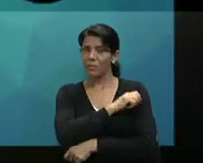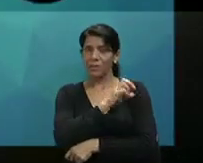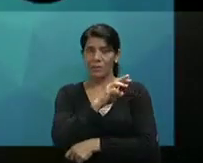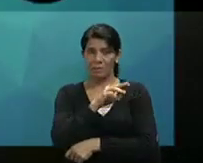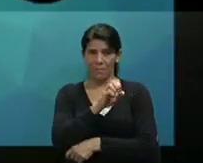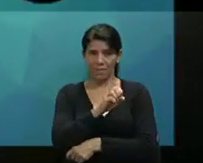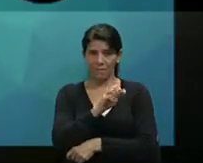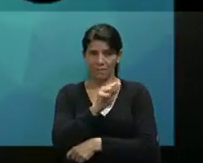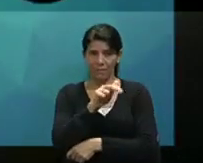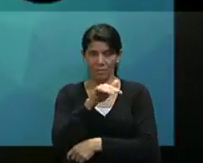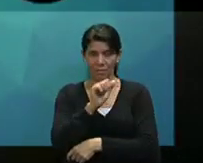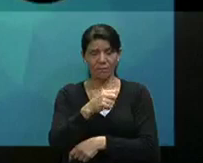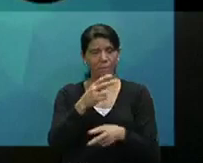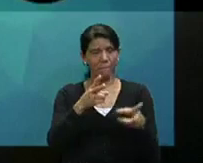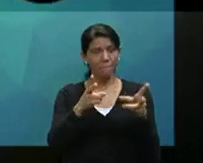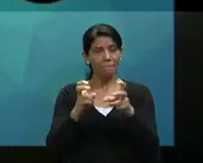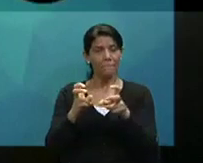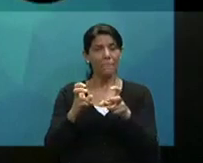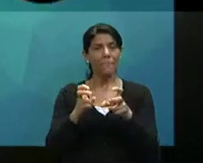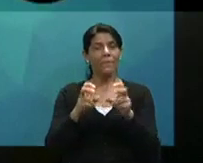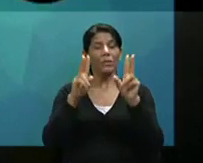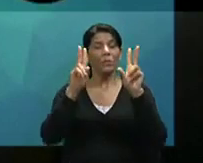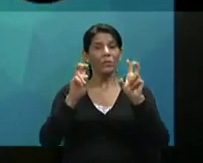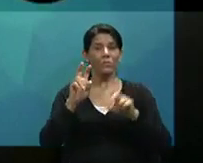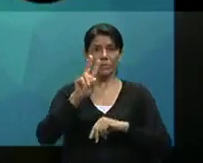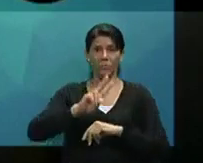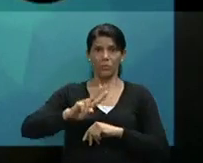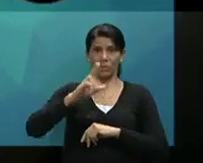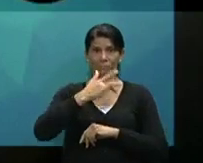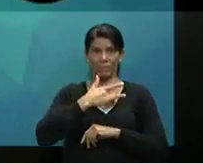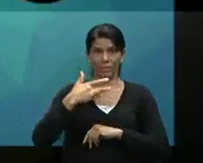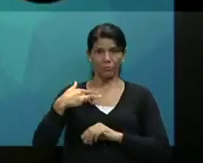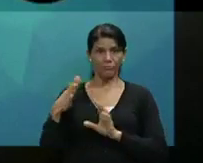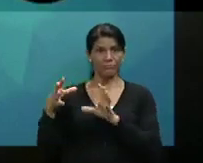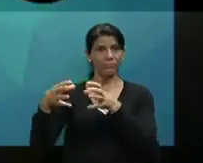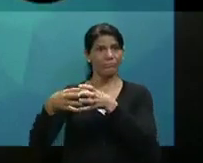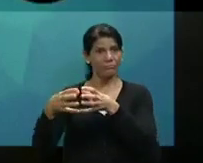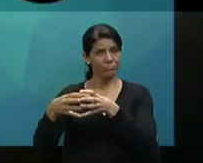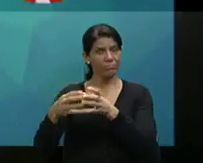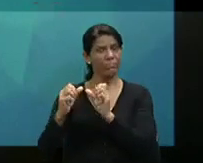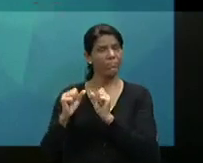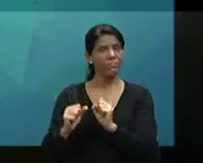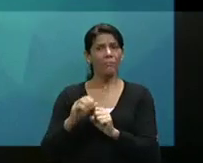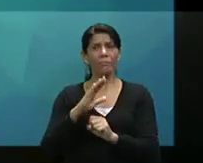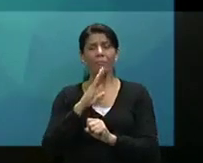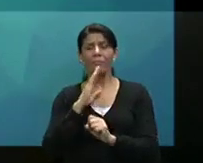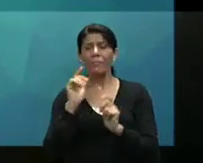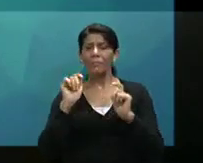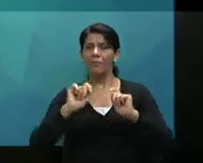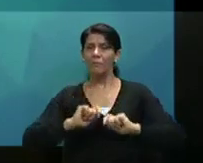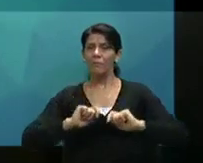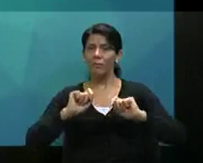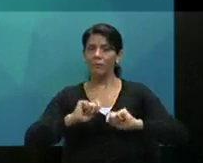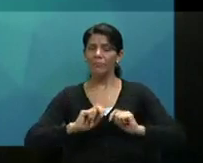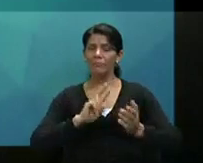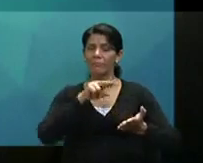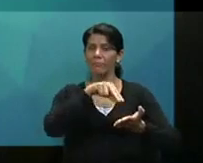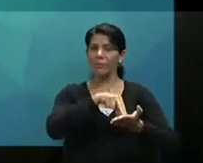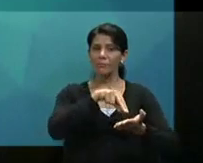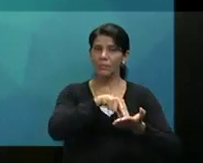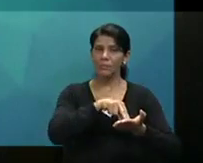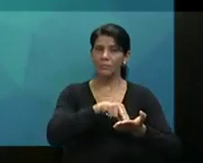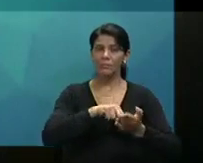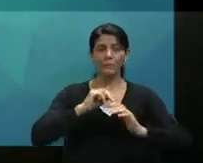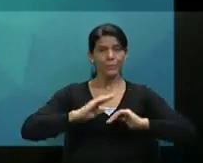e Adriana, que se identificaram com a abordagem utilizada na saúde coletiva, puderam conhecer as possibilidades de atuação